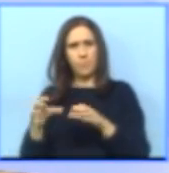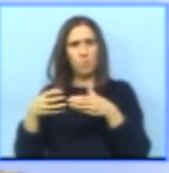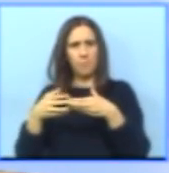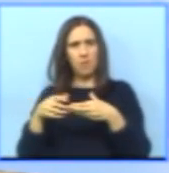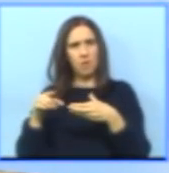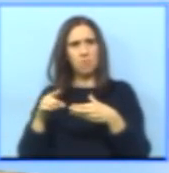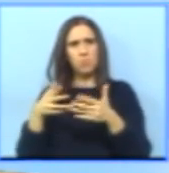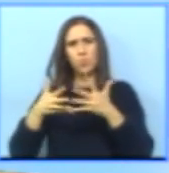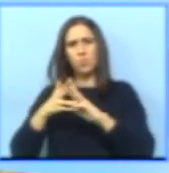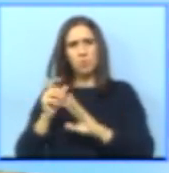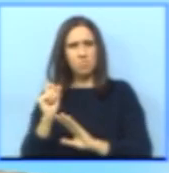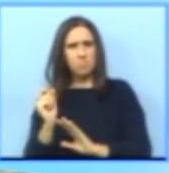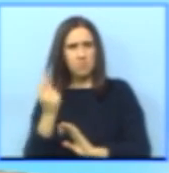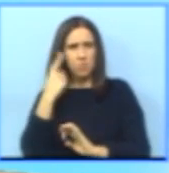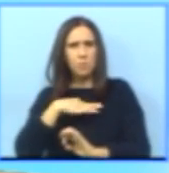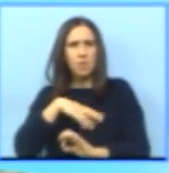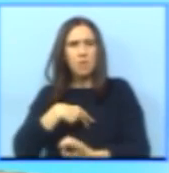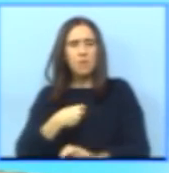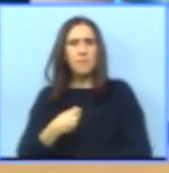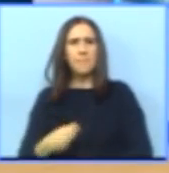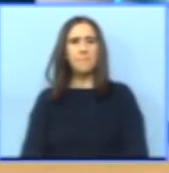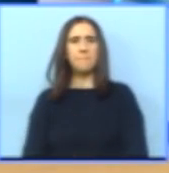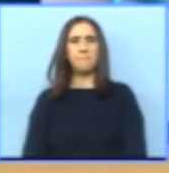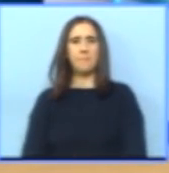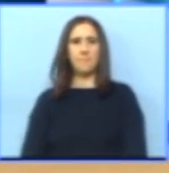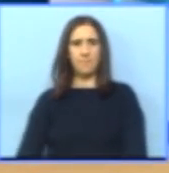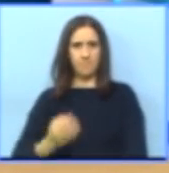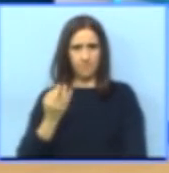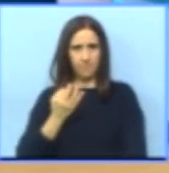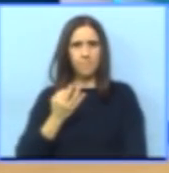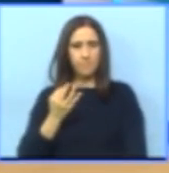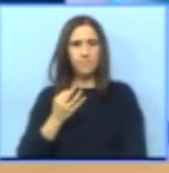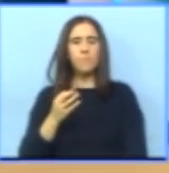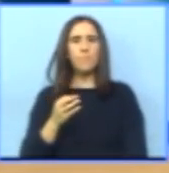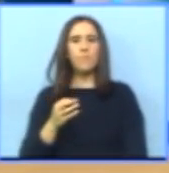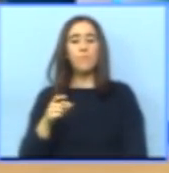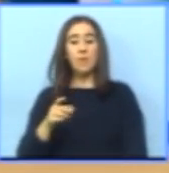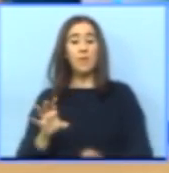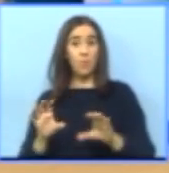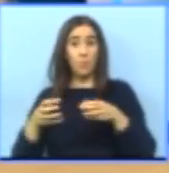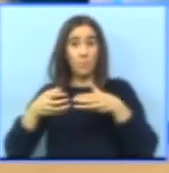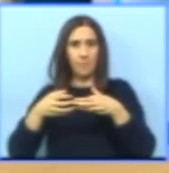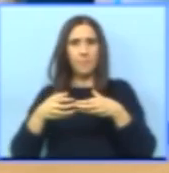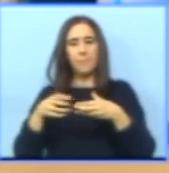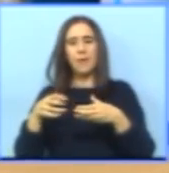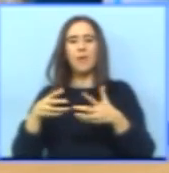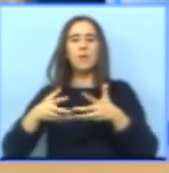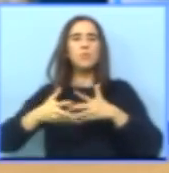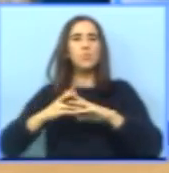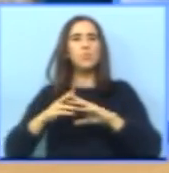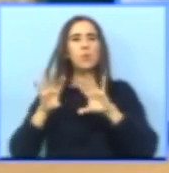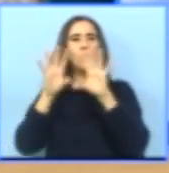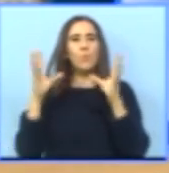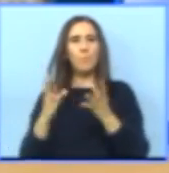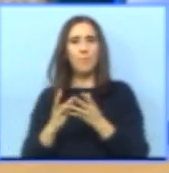primeira estrutura global? Sim. A companhia é precursora desse tipo de estrutura global. É uma estrutura global, que hoje falamos